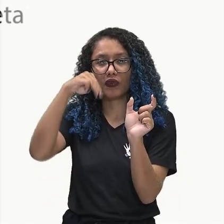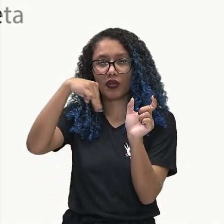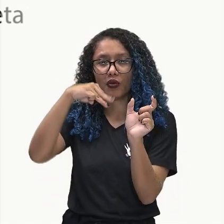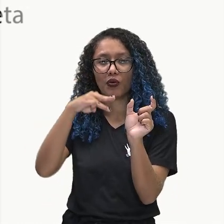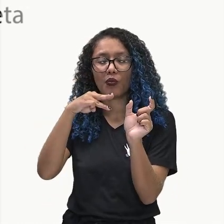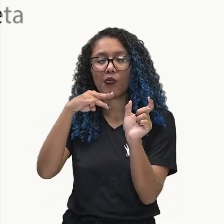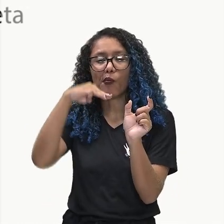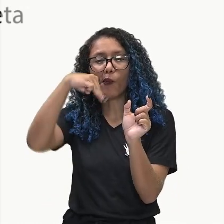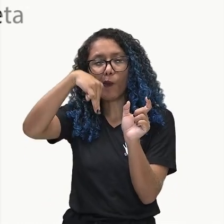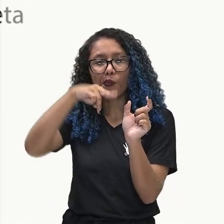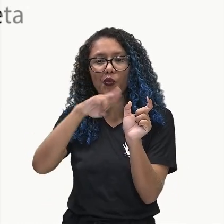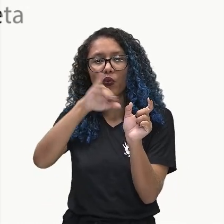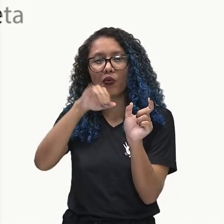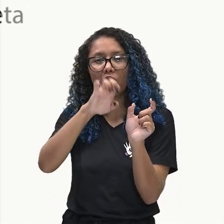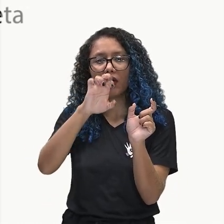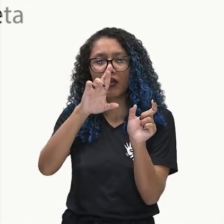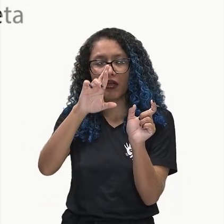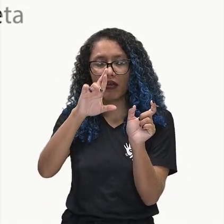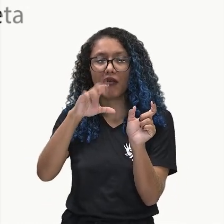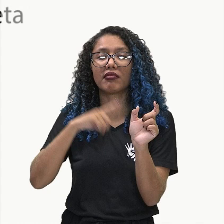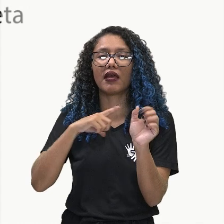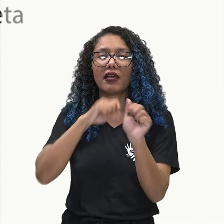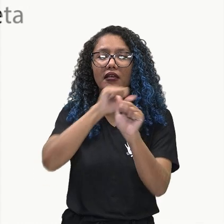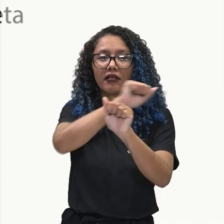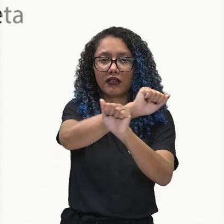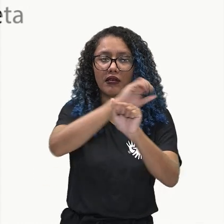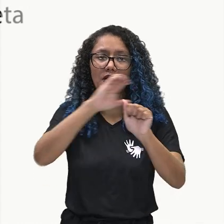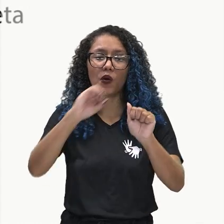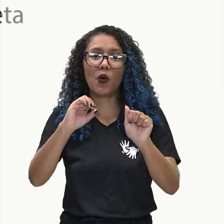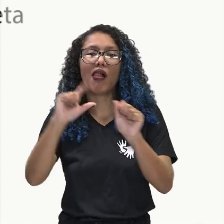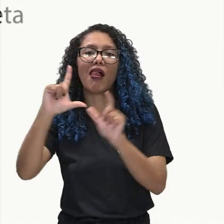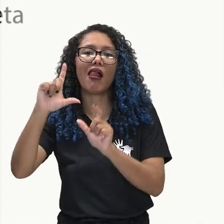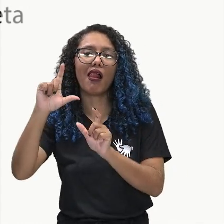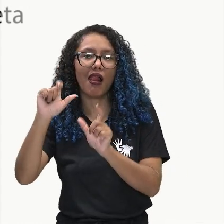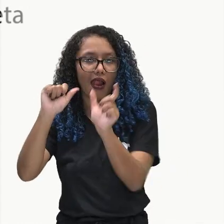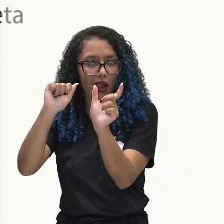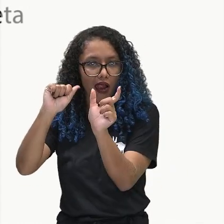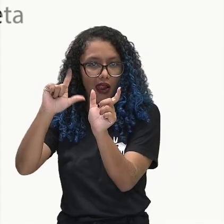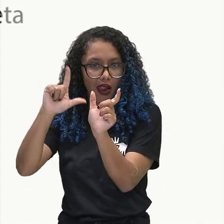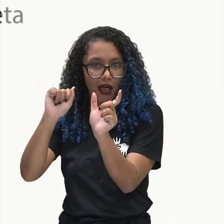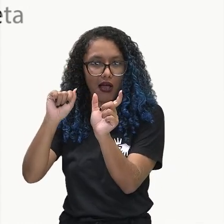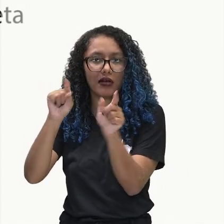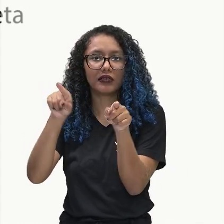la. Temos el caramelo,